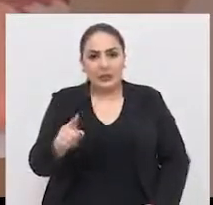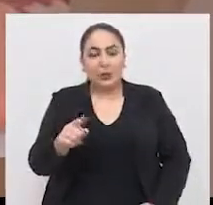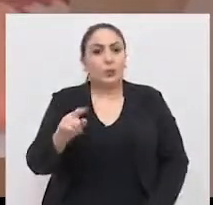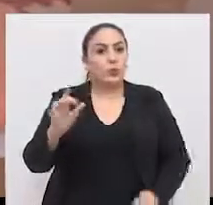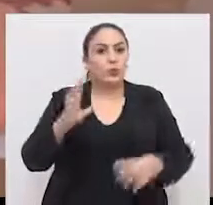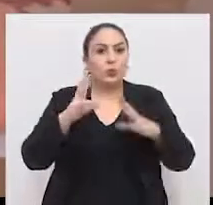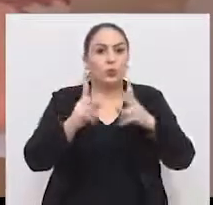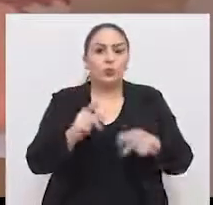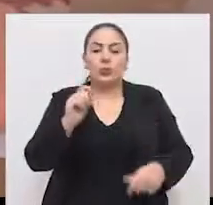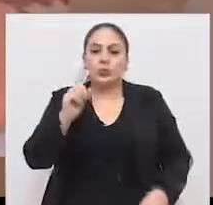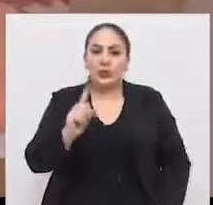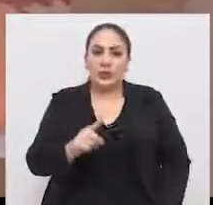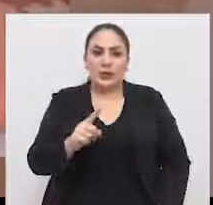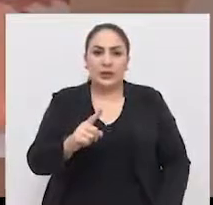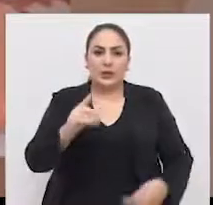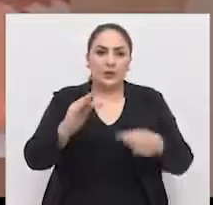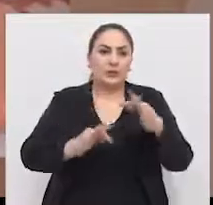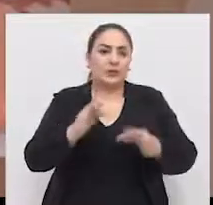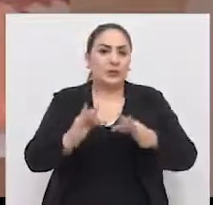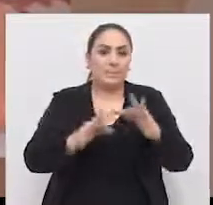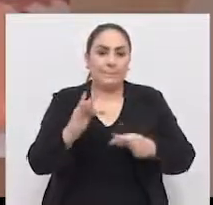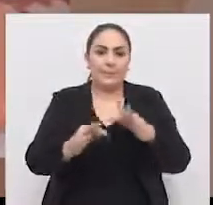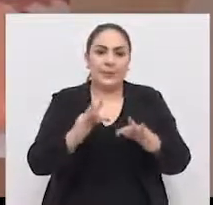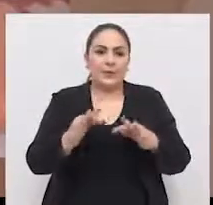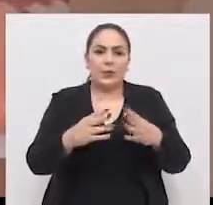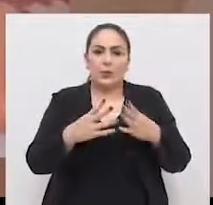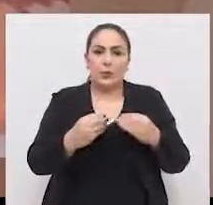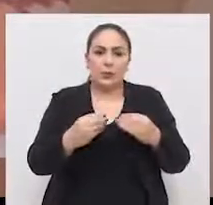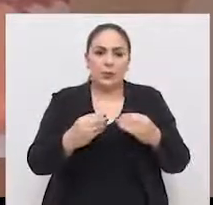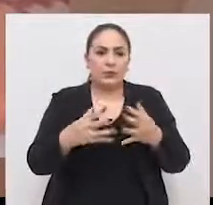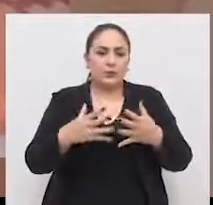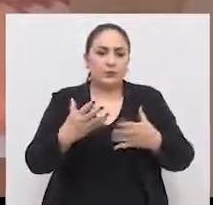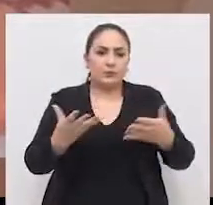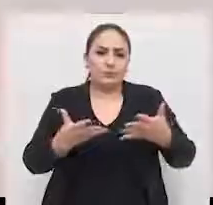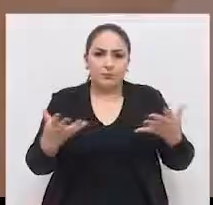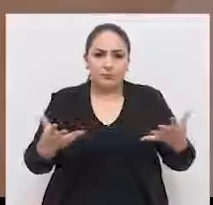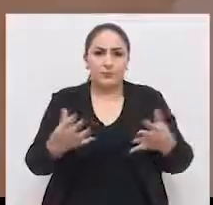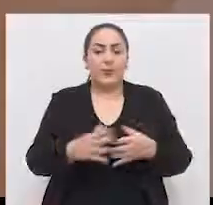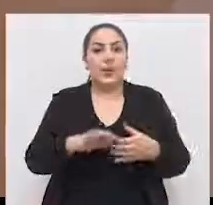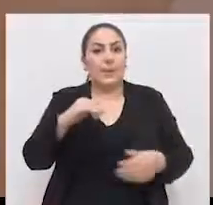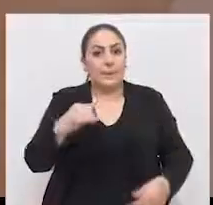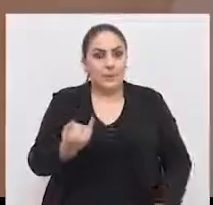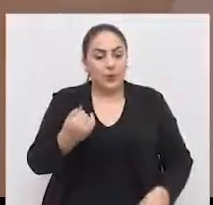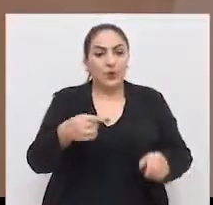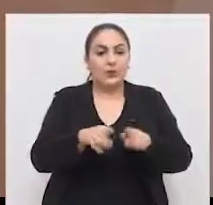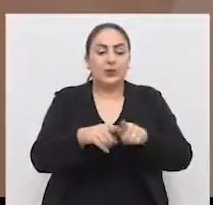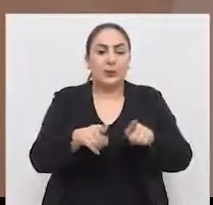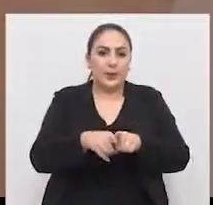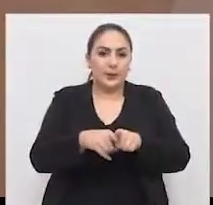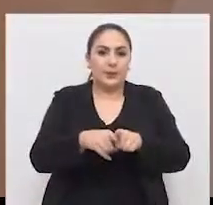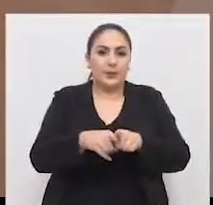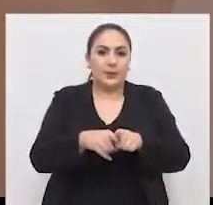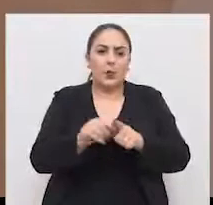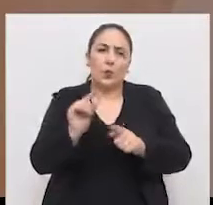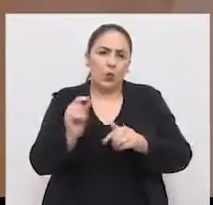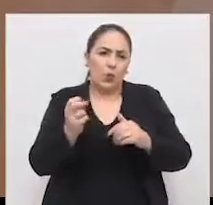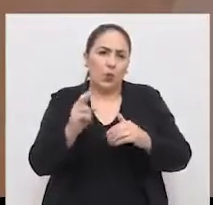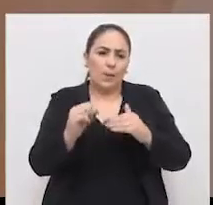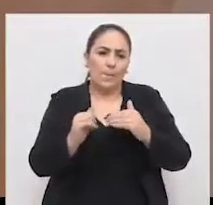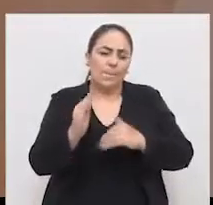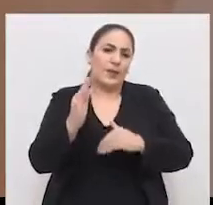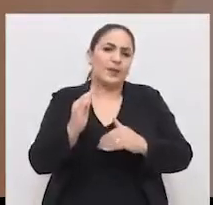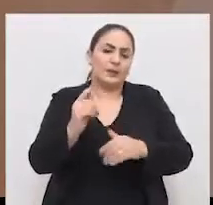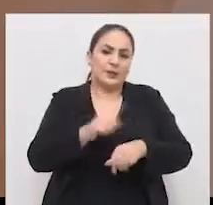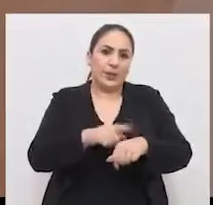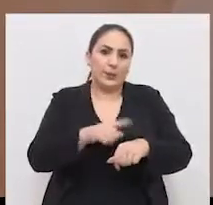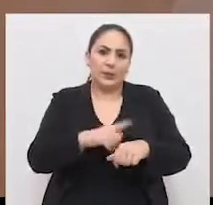isso torna a gama de tratamentos muito abrangente. Aproveite o pouco ou o maior